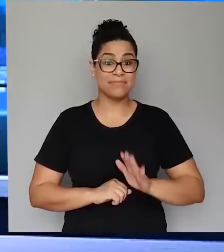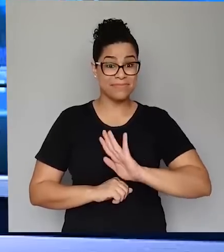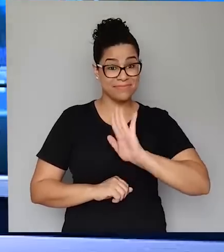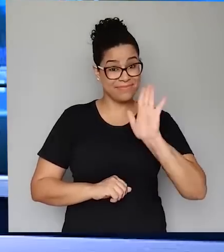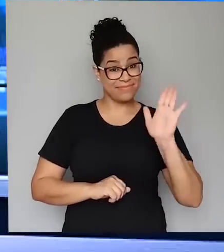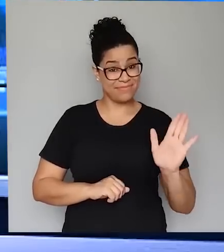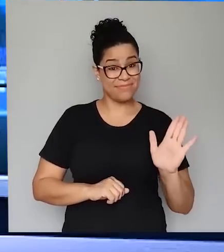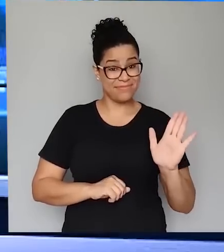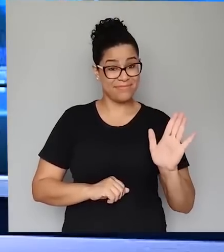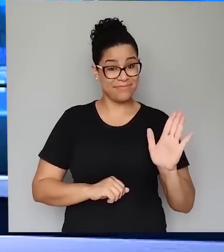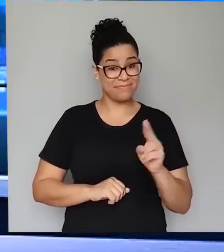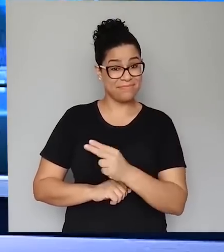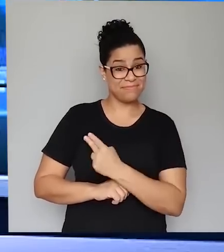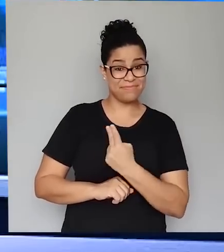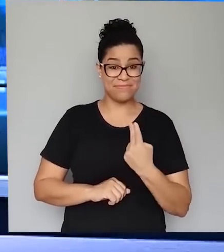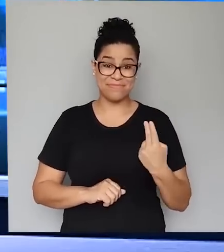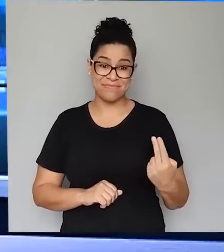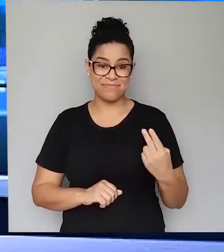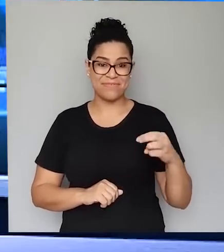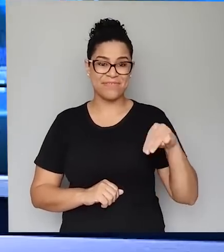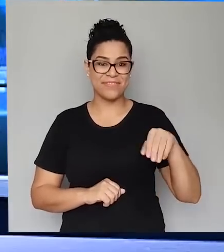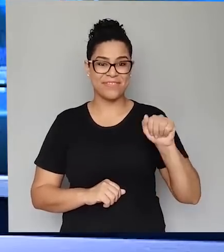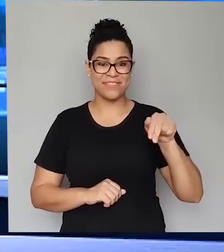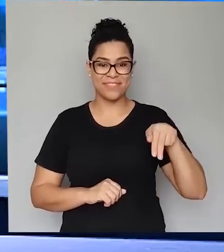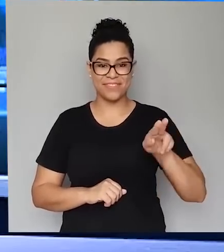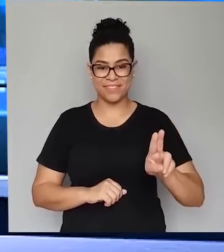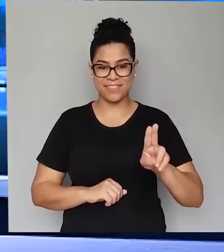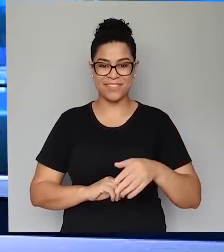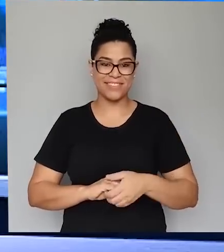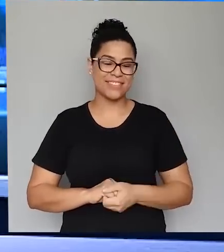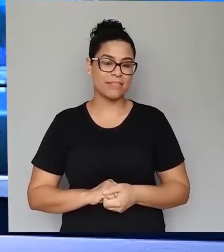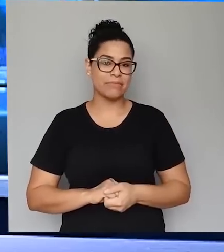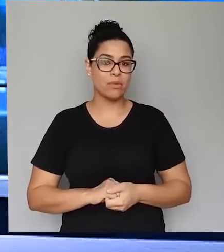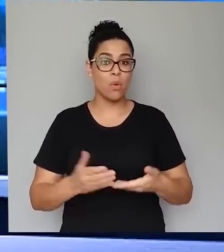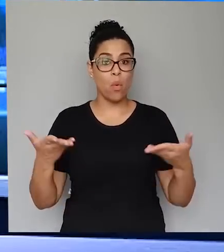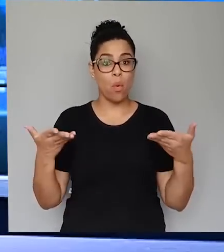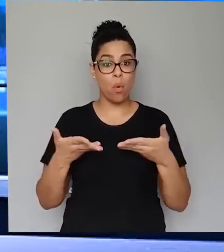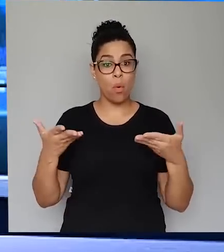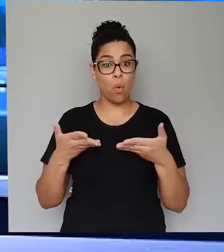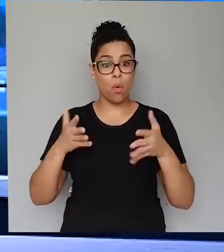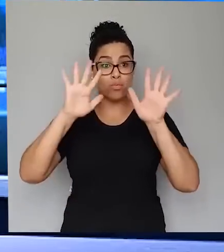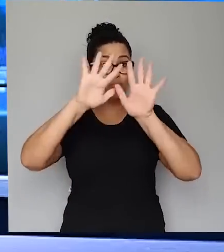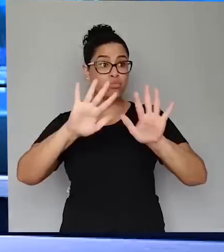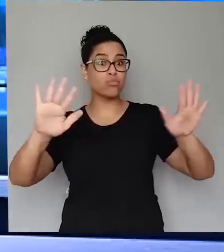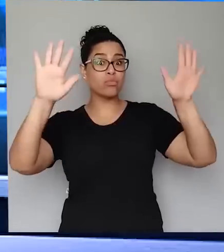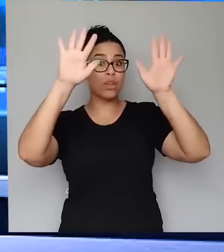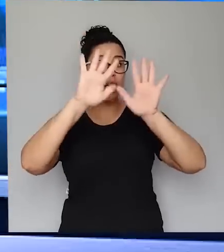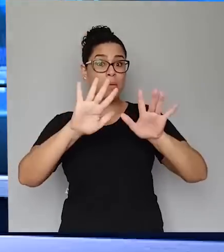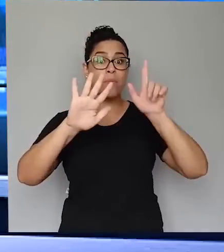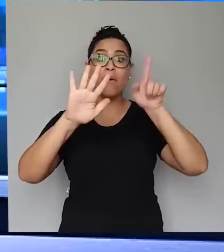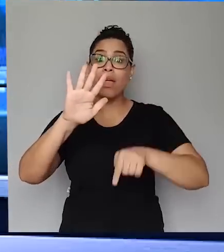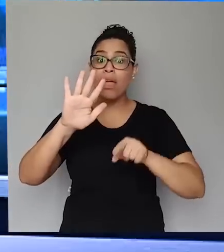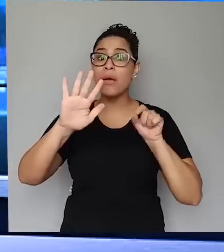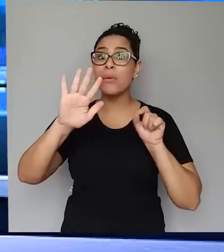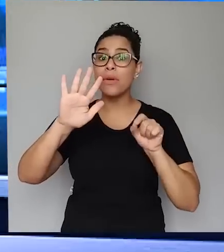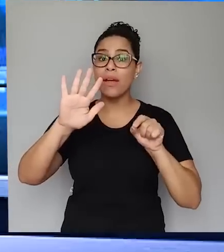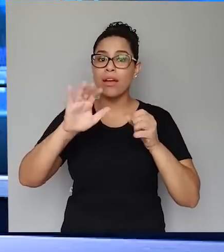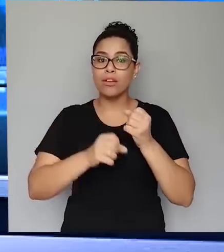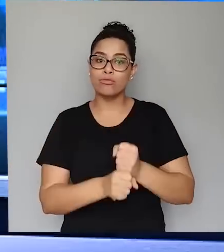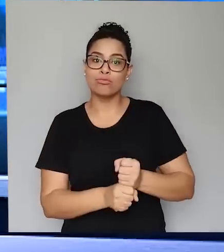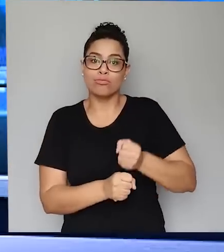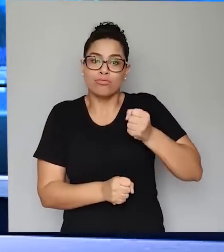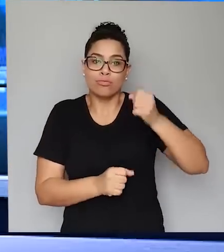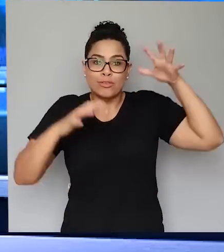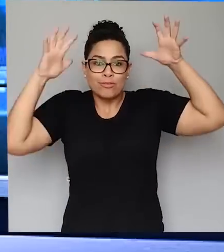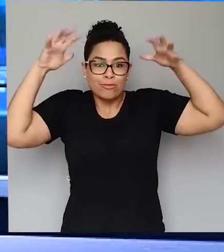Hi, my name is Manu. A previsão do tempo para hoje é lots